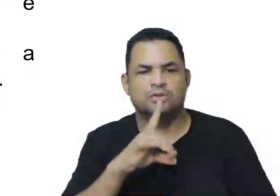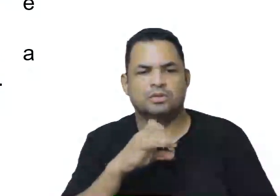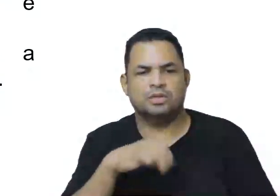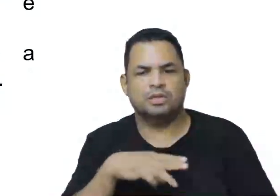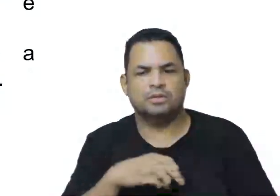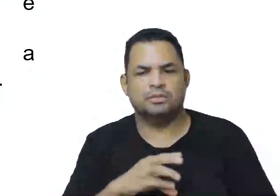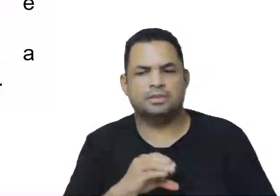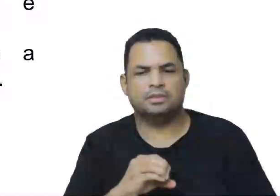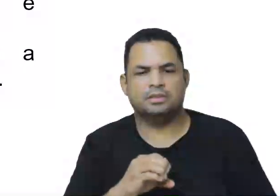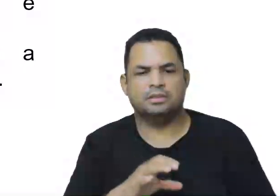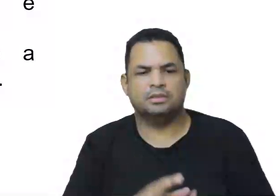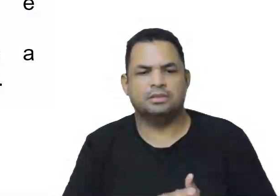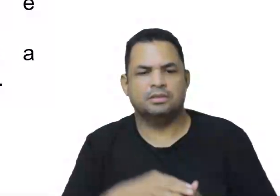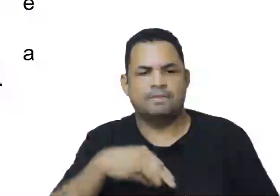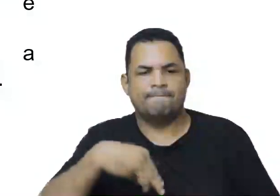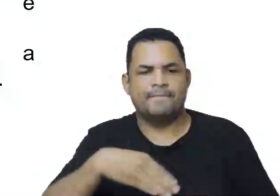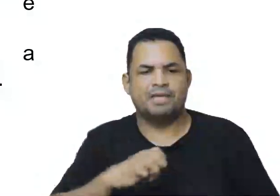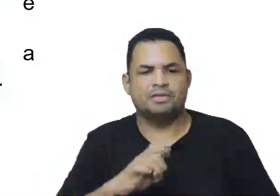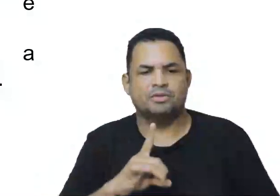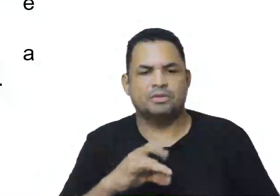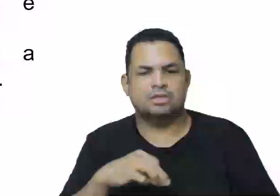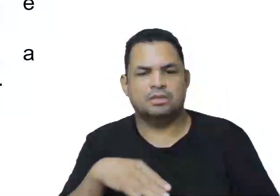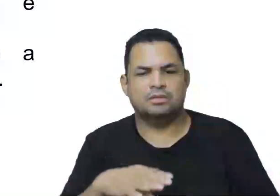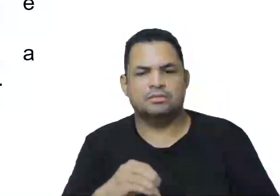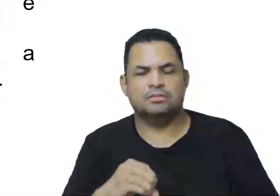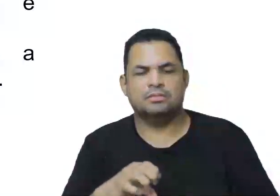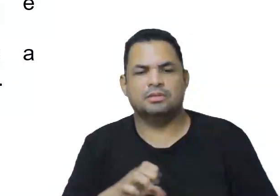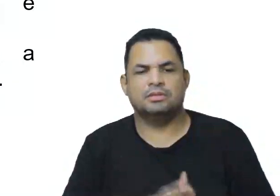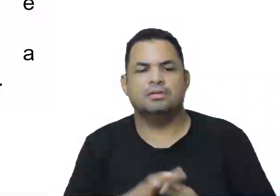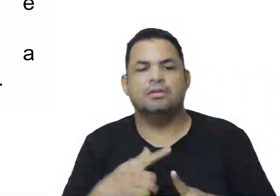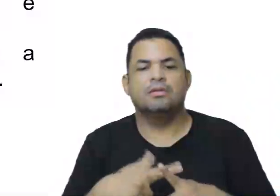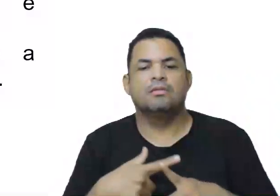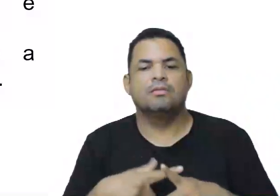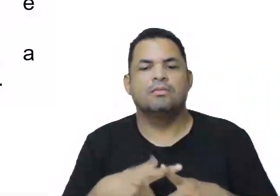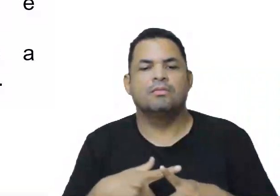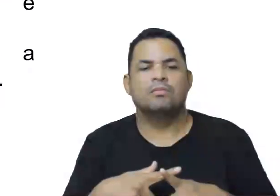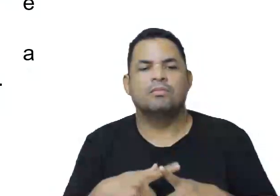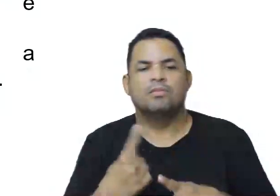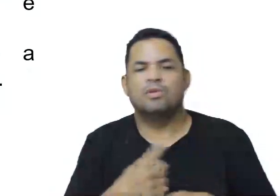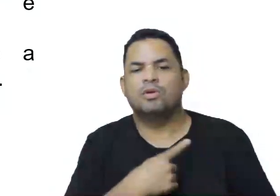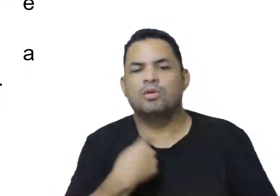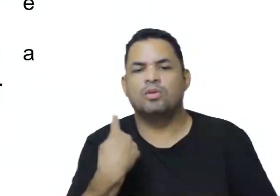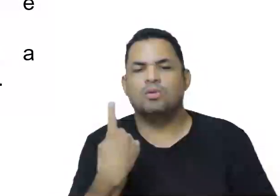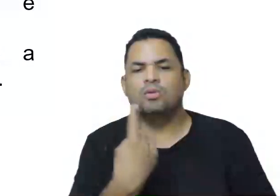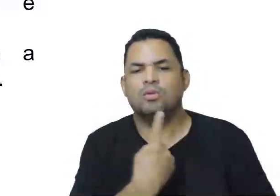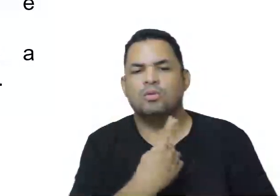endoderme e mesoderme, né? Por quê? Porque nós somos seres